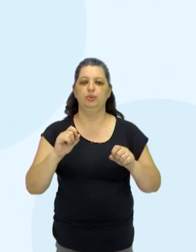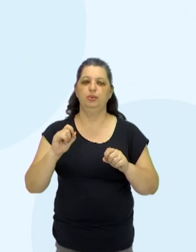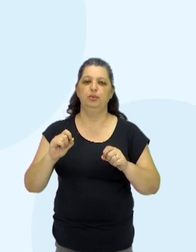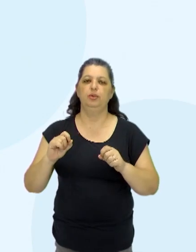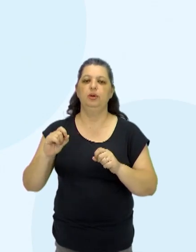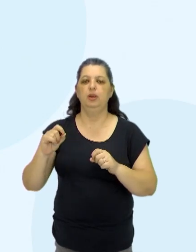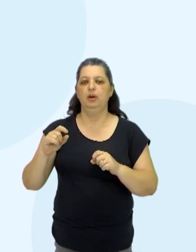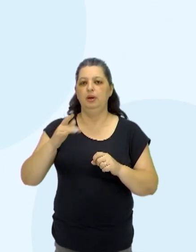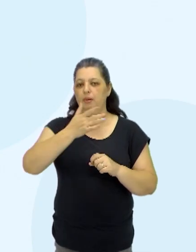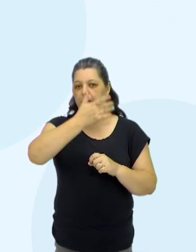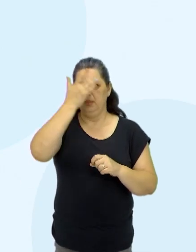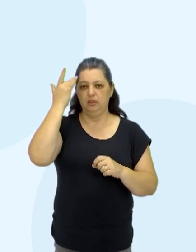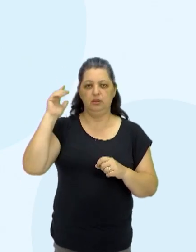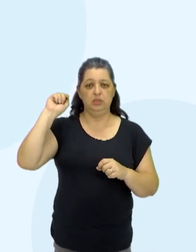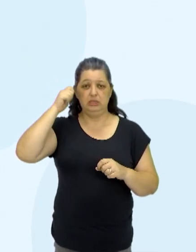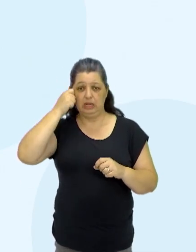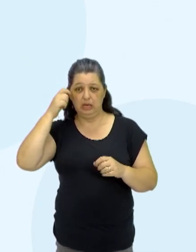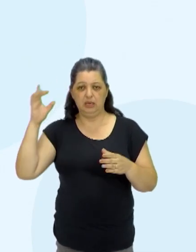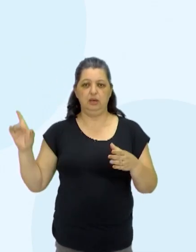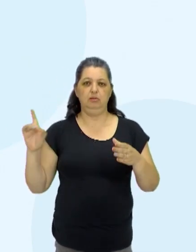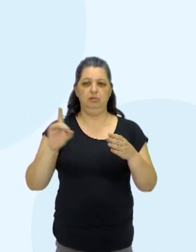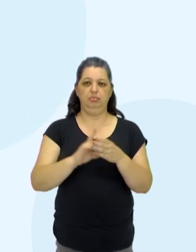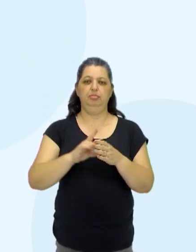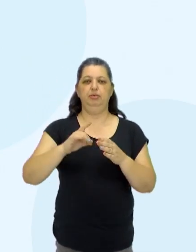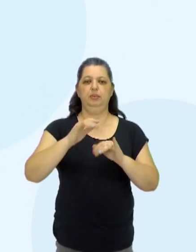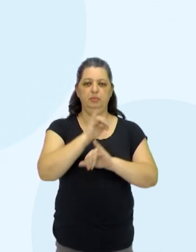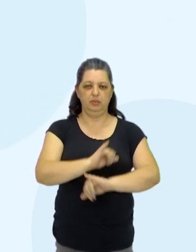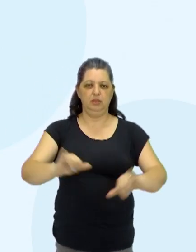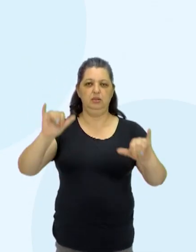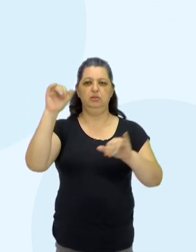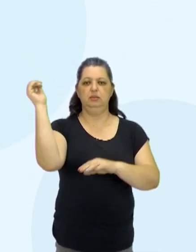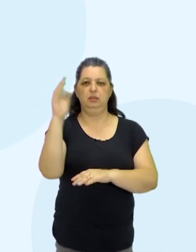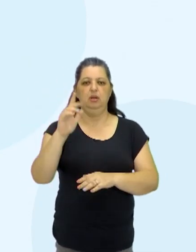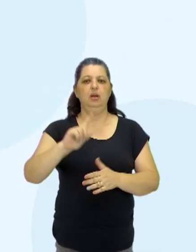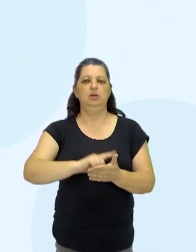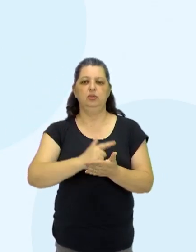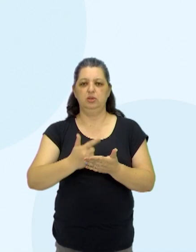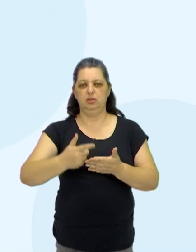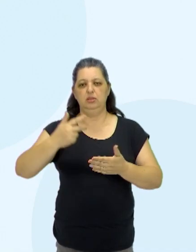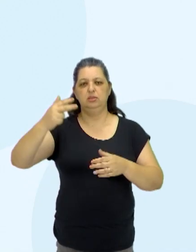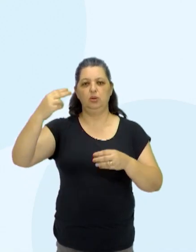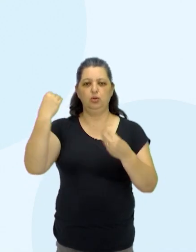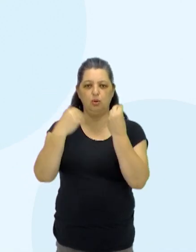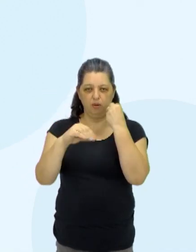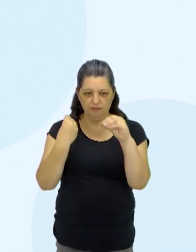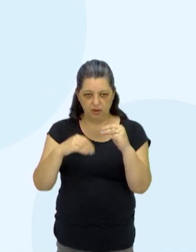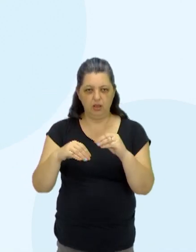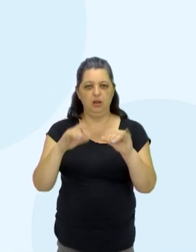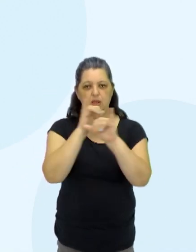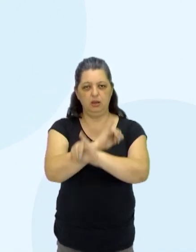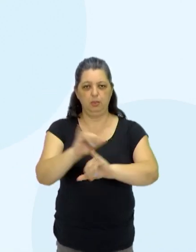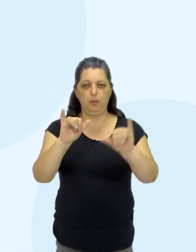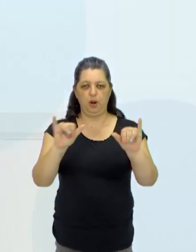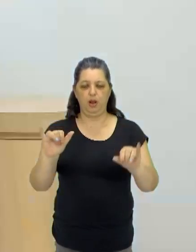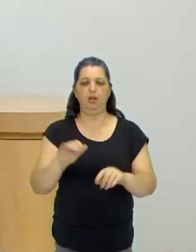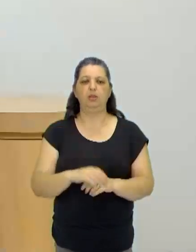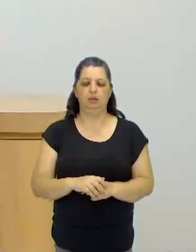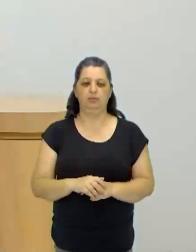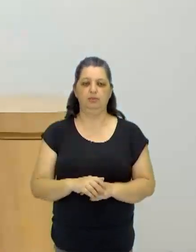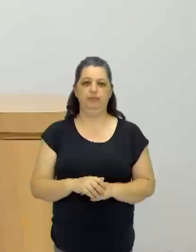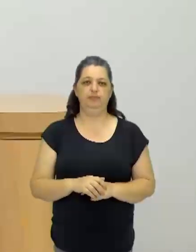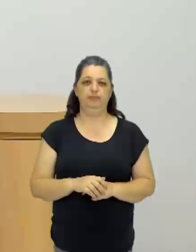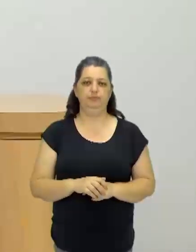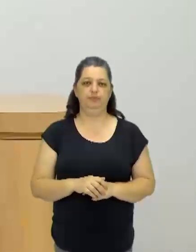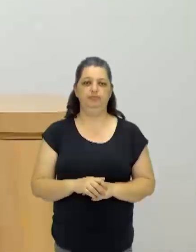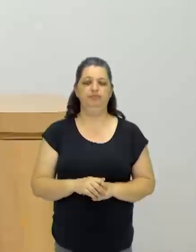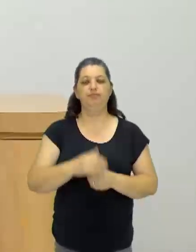negro atualmente na mídia brasileira, no entretenimento, nas novelas, no jornalismo e na propaganda. É uma gente, dívida. queria